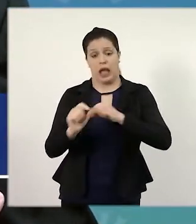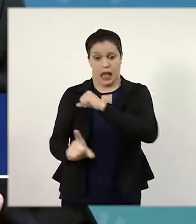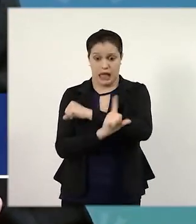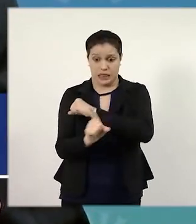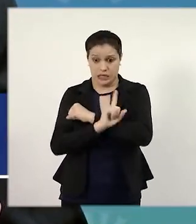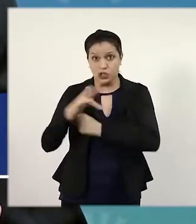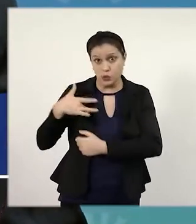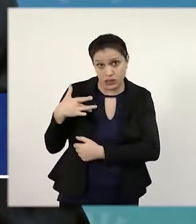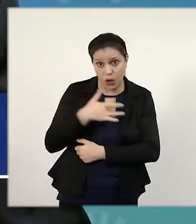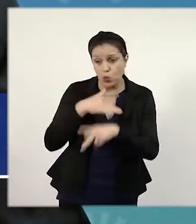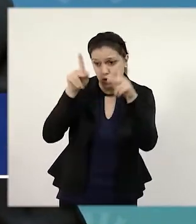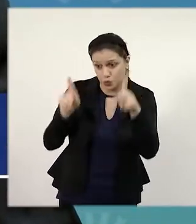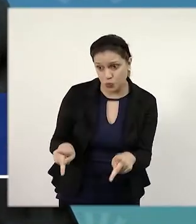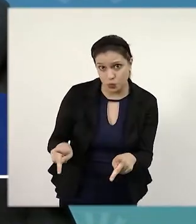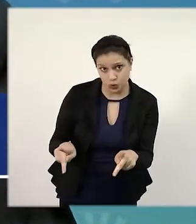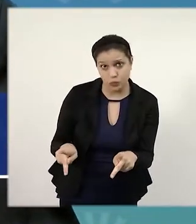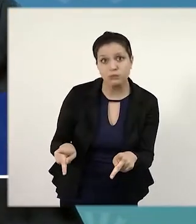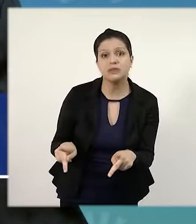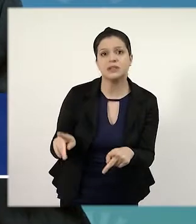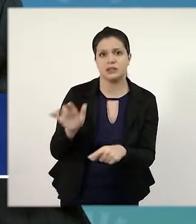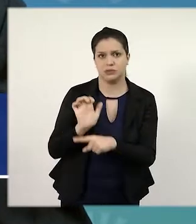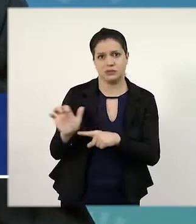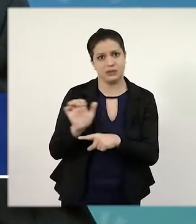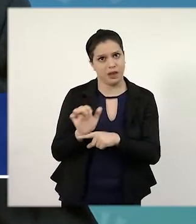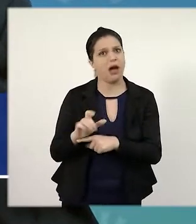pública realmente no nosso estado